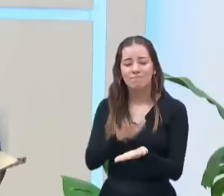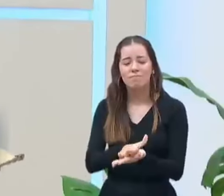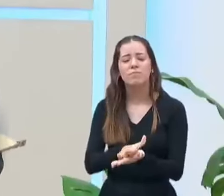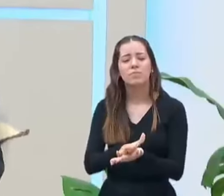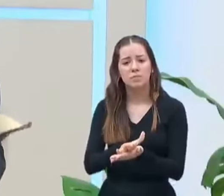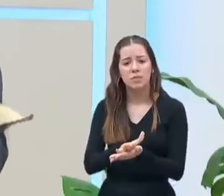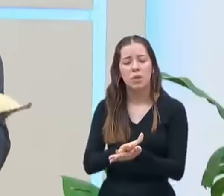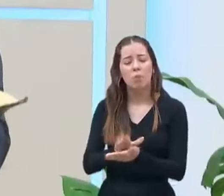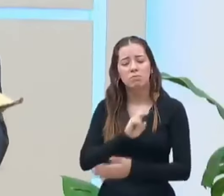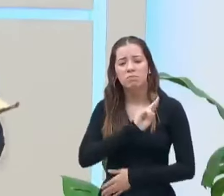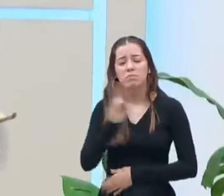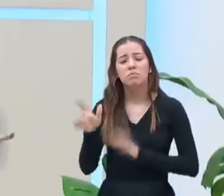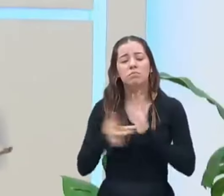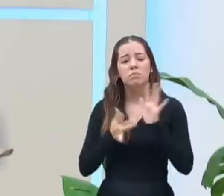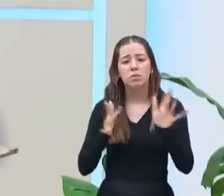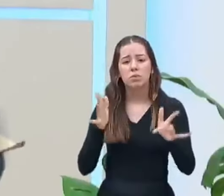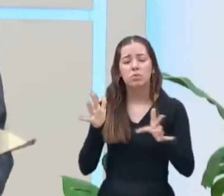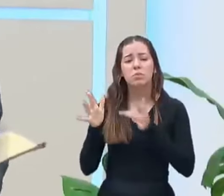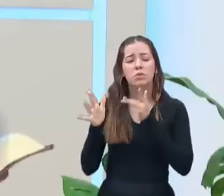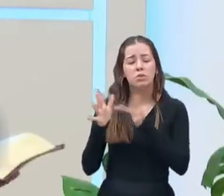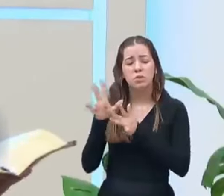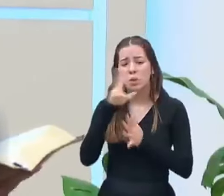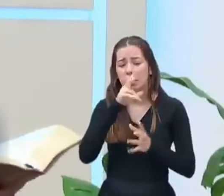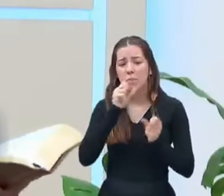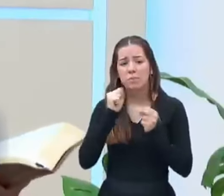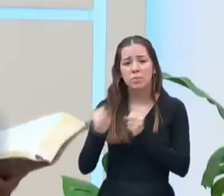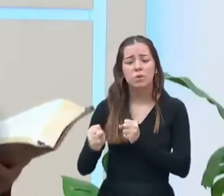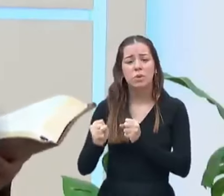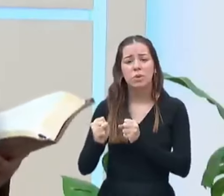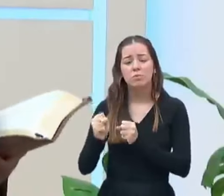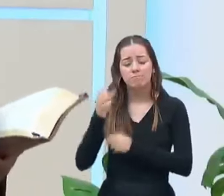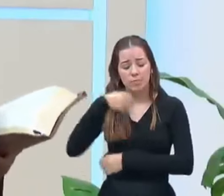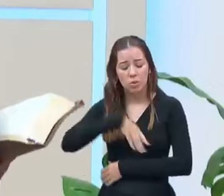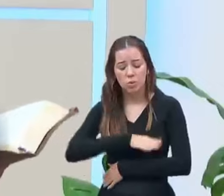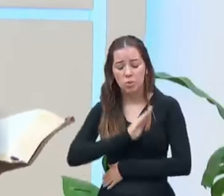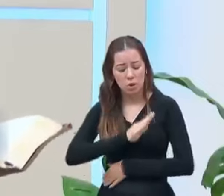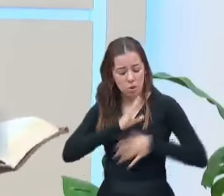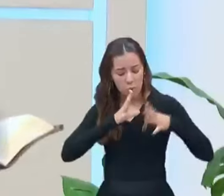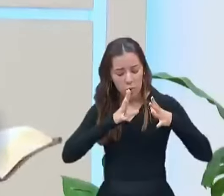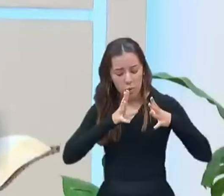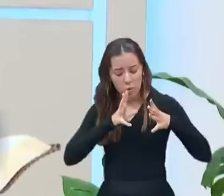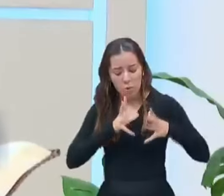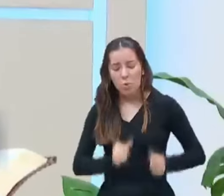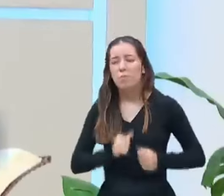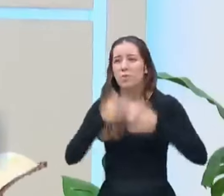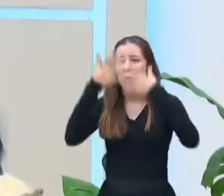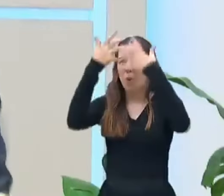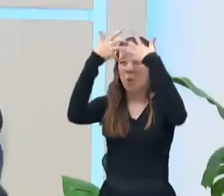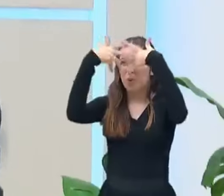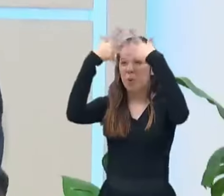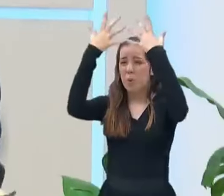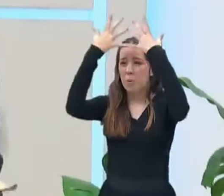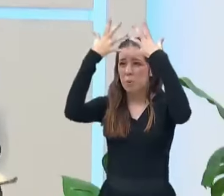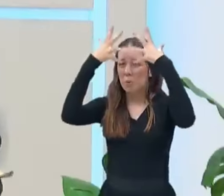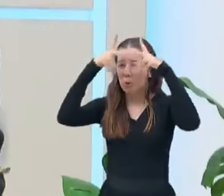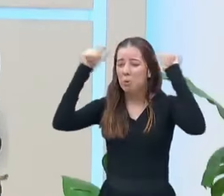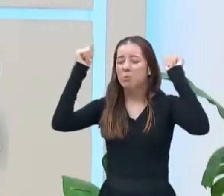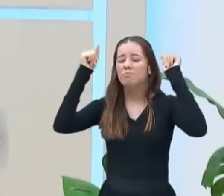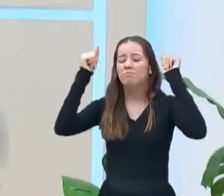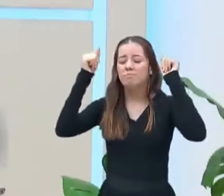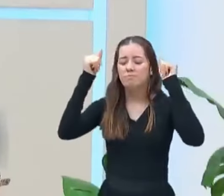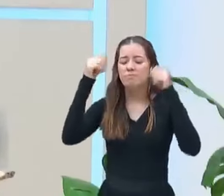vingança. Em nome de Jesus, homem, Deus toca sobre a tua mente e arranca